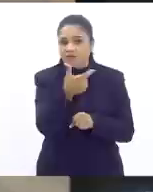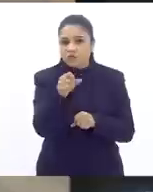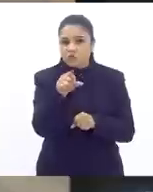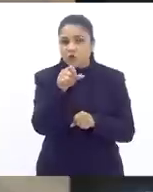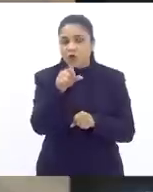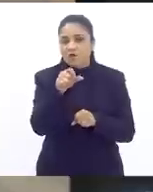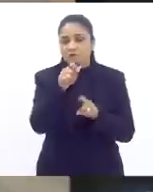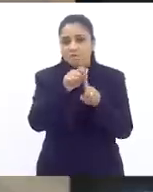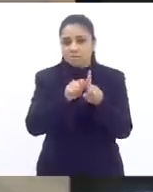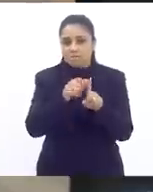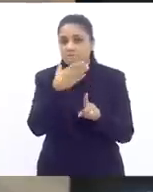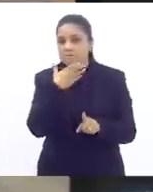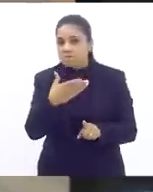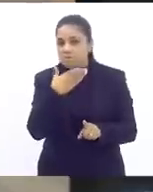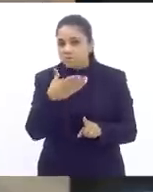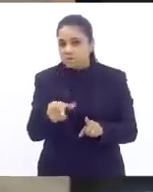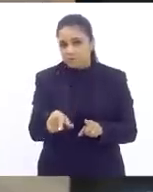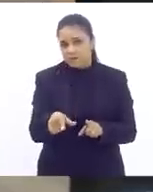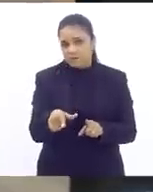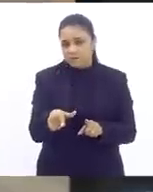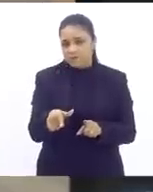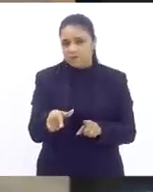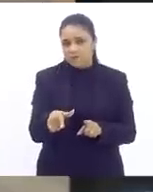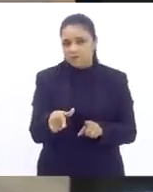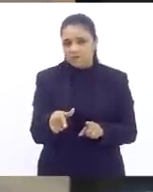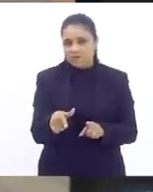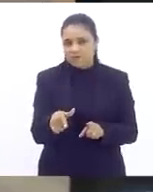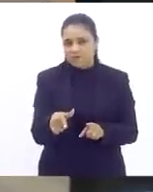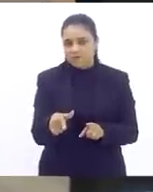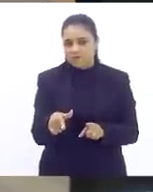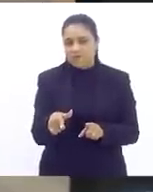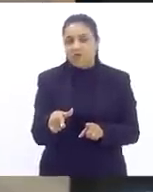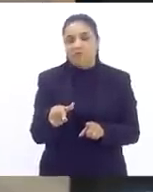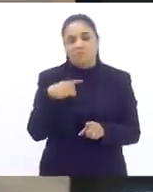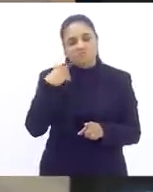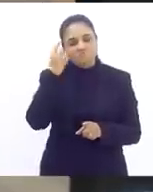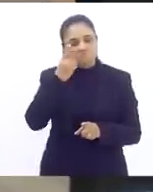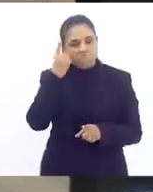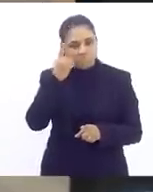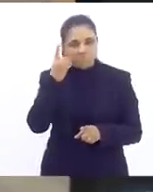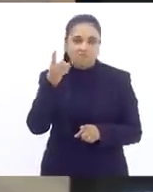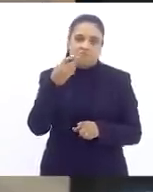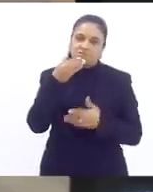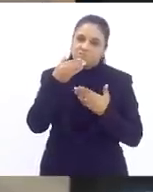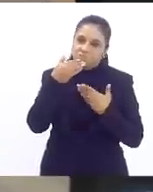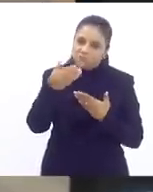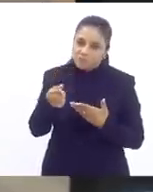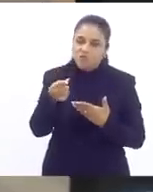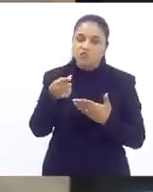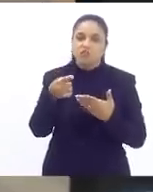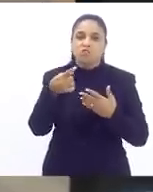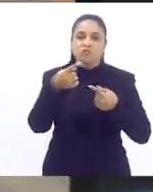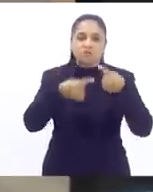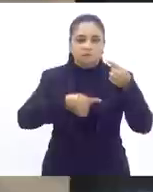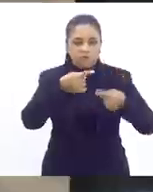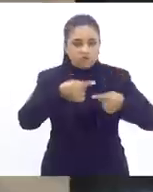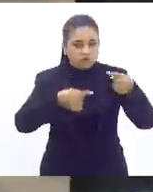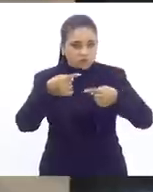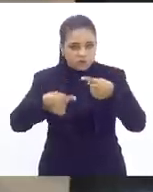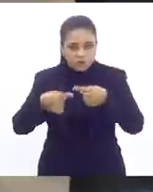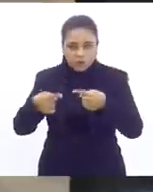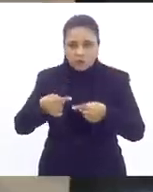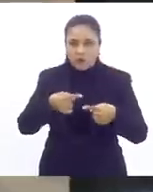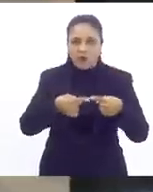é que ele gostaria de ratificar aí o com a nossa deputada né a possibilidade de aprofundar mas esse essa